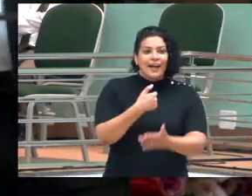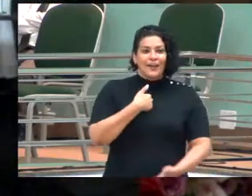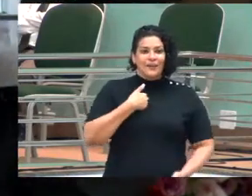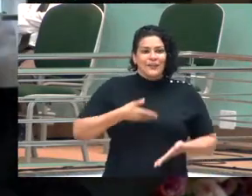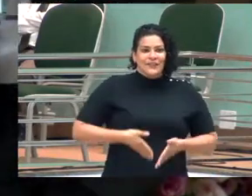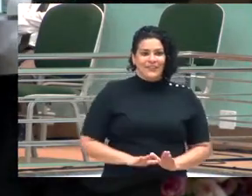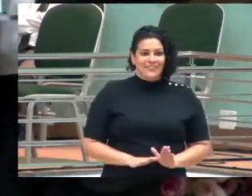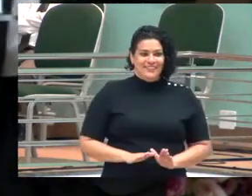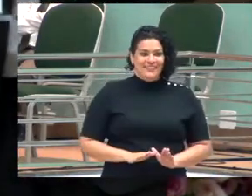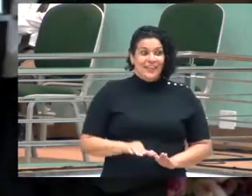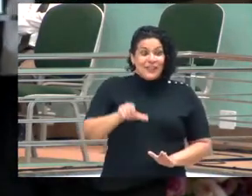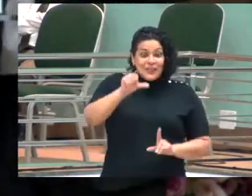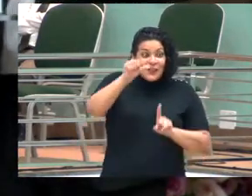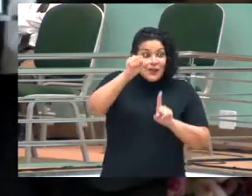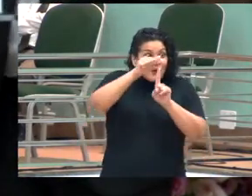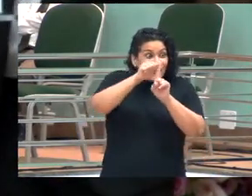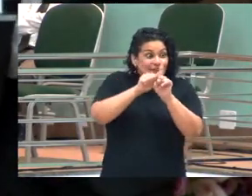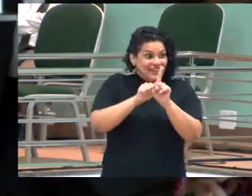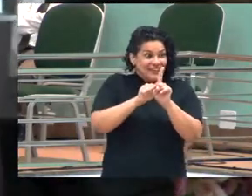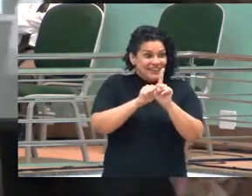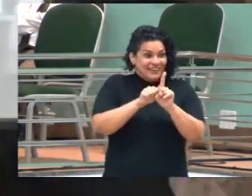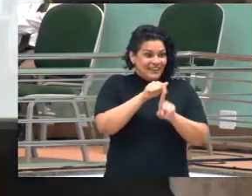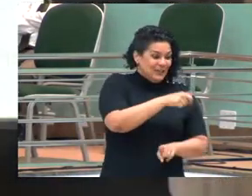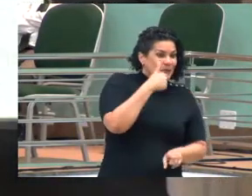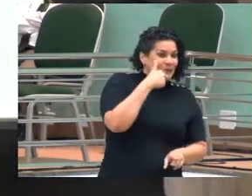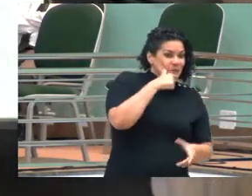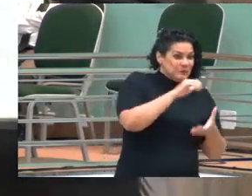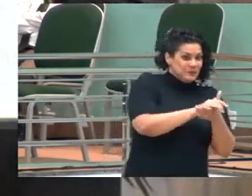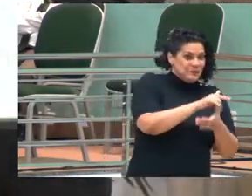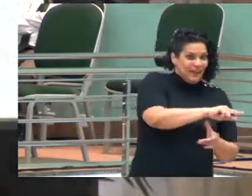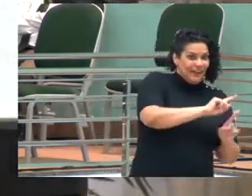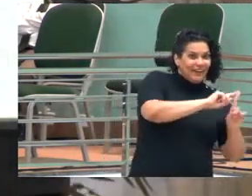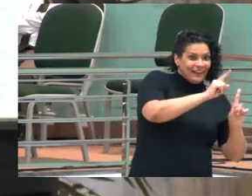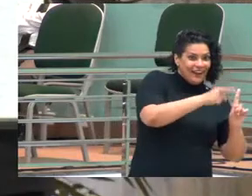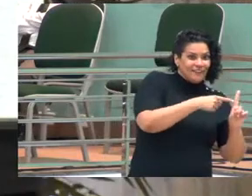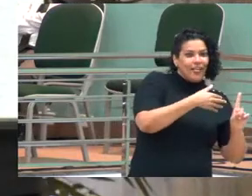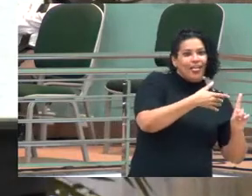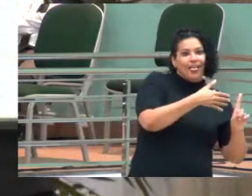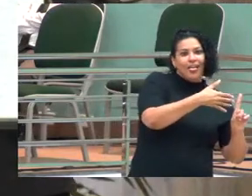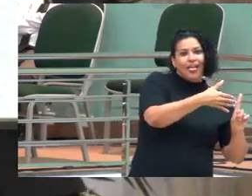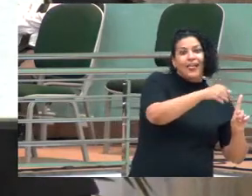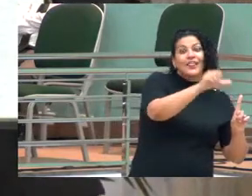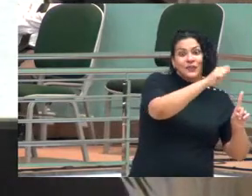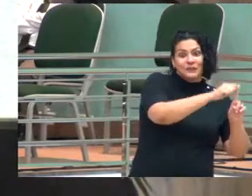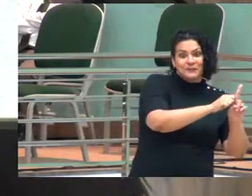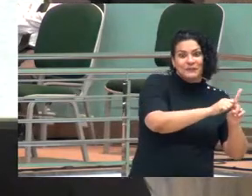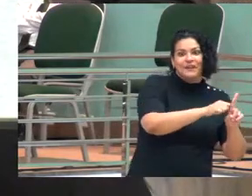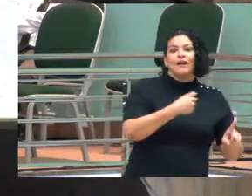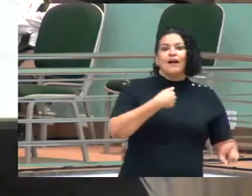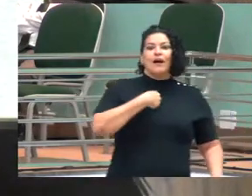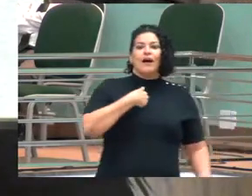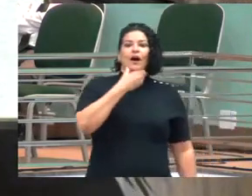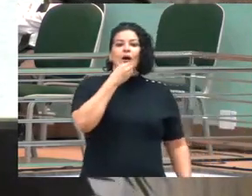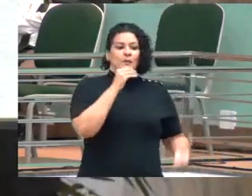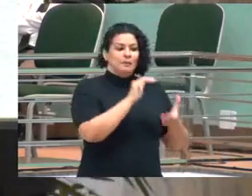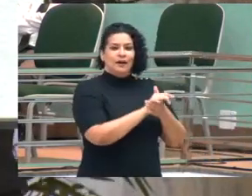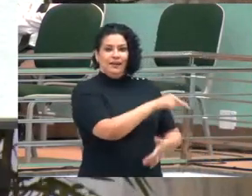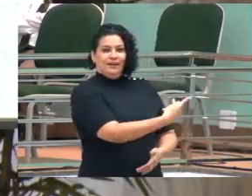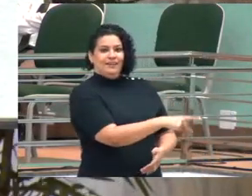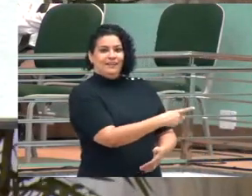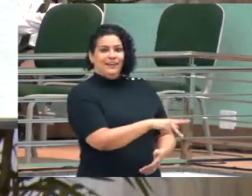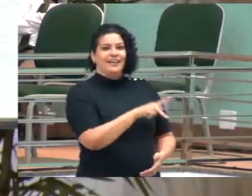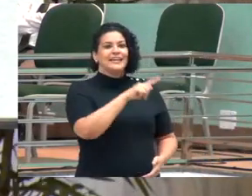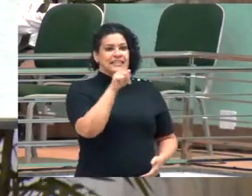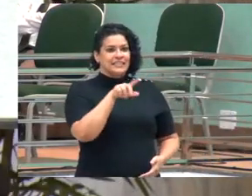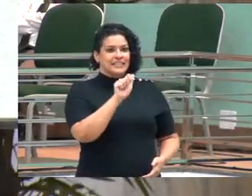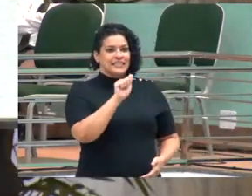fez as mesmas palavras, e disse as mesmas palavras: prediz o meu nascimento. Minha mãe, diferente do